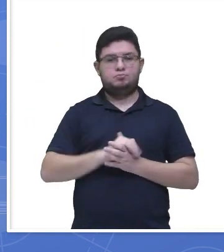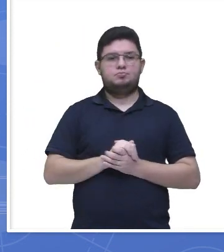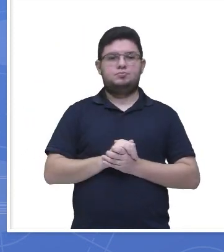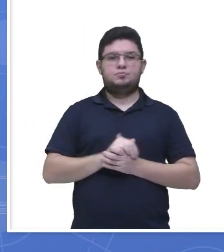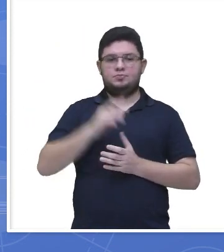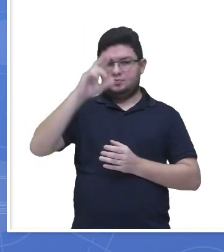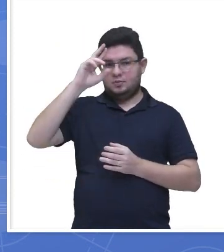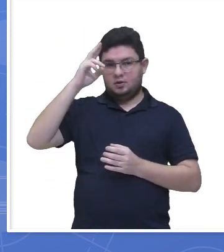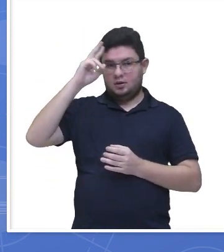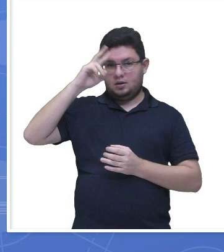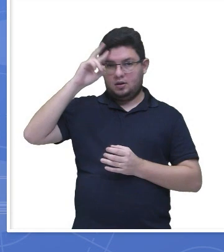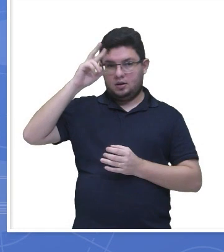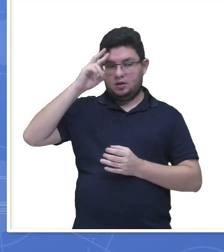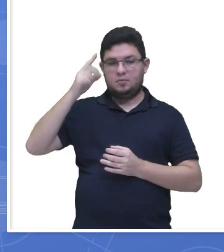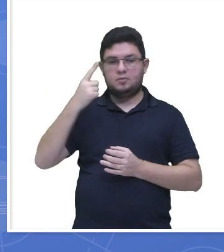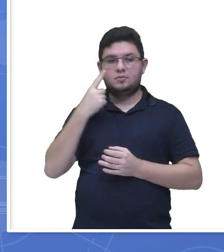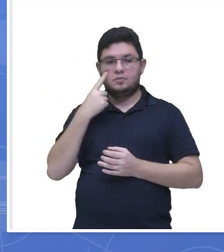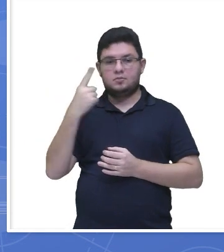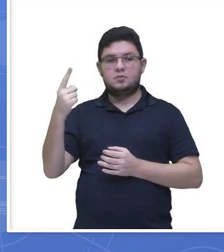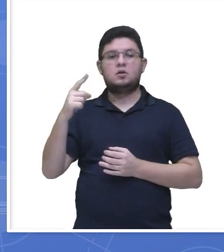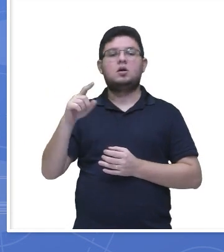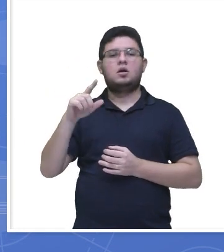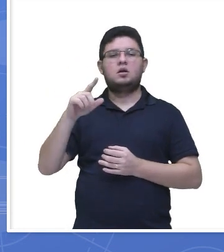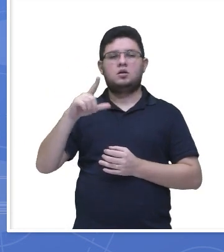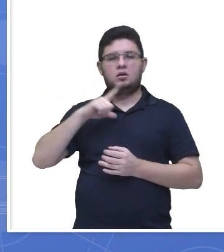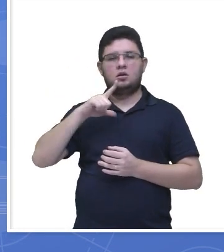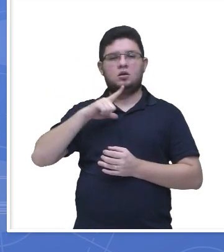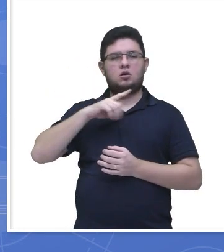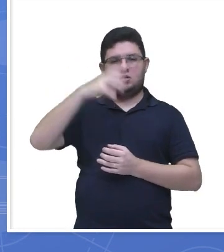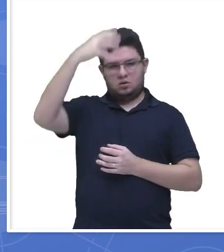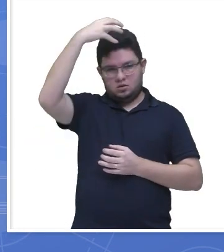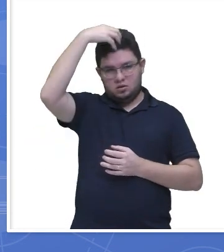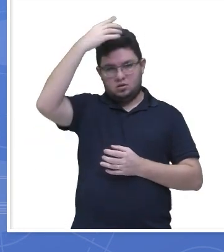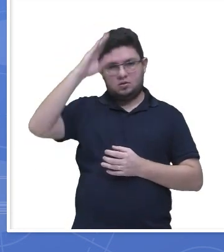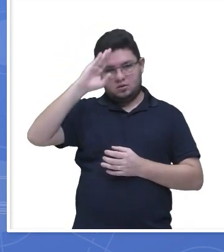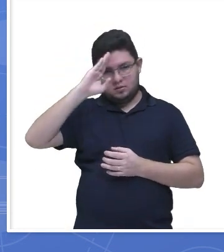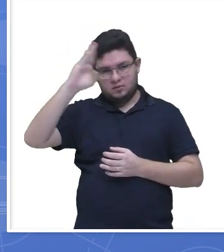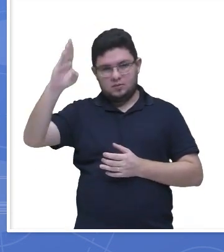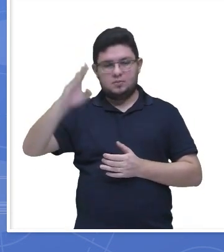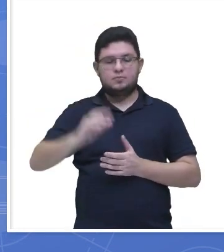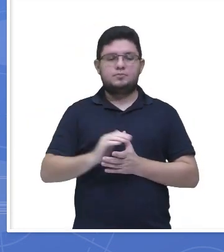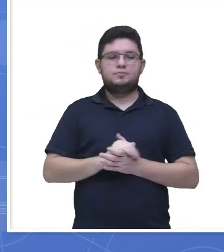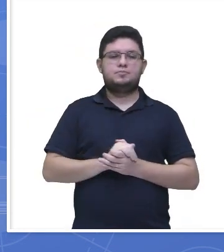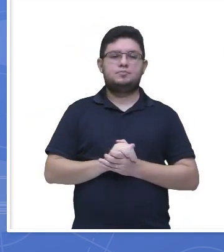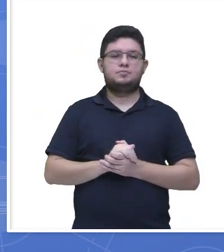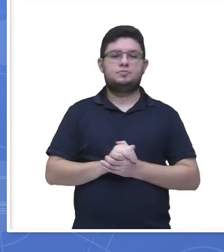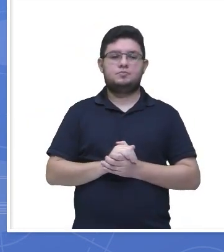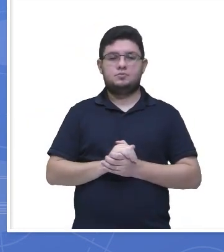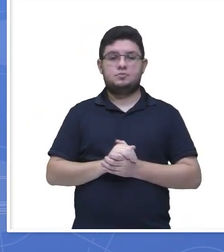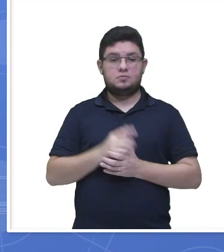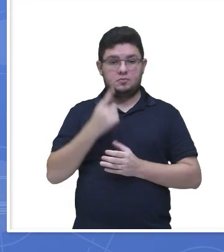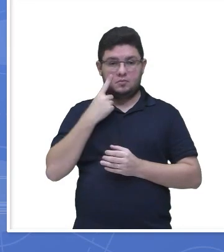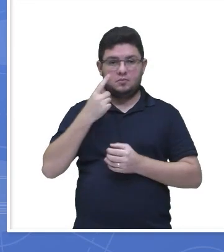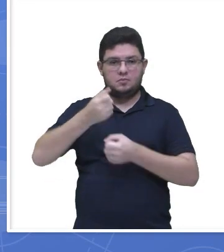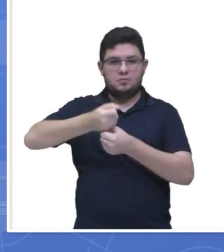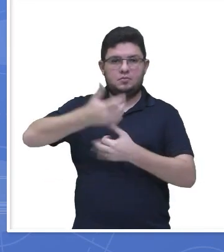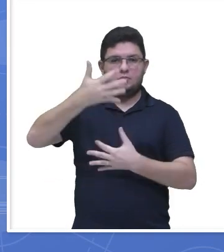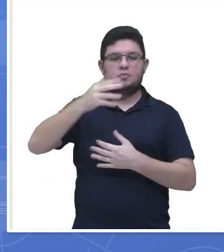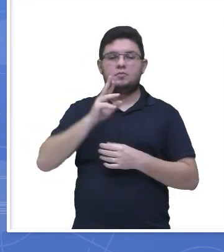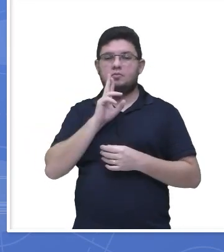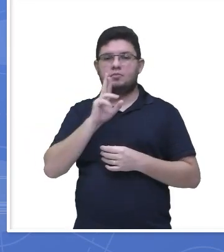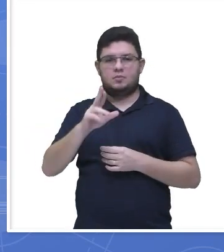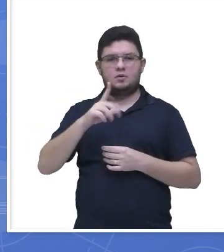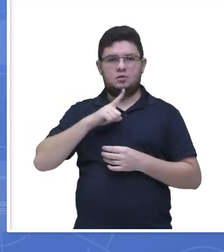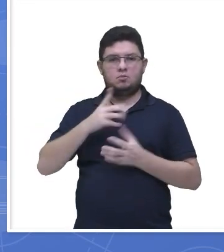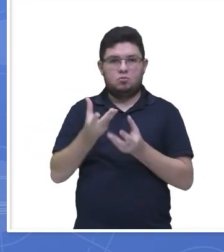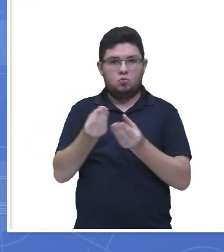Lembram? Né? Então, vamos ver aí, ó. Se alguém já colocou aqui, olha aí, o pessoal já está bombando aqui,